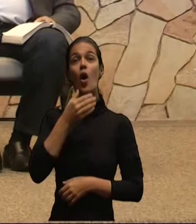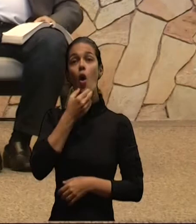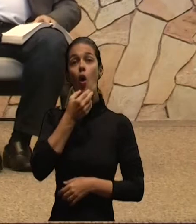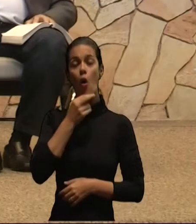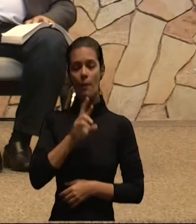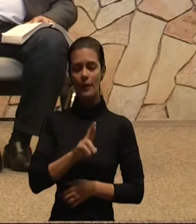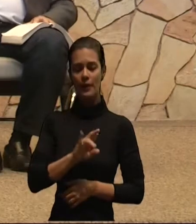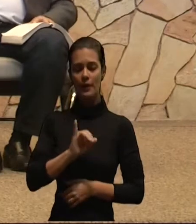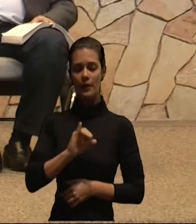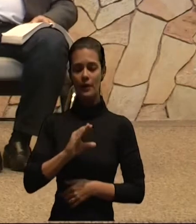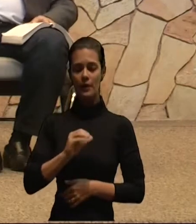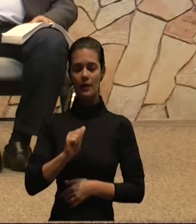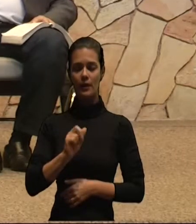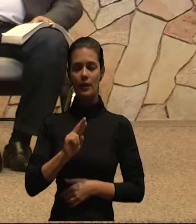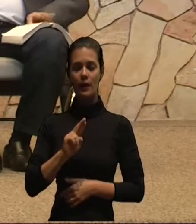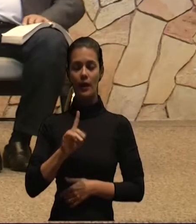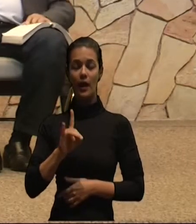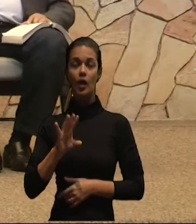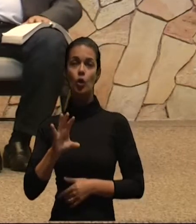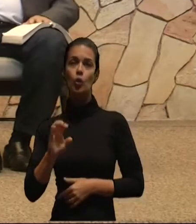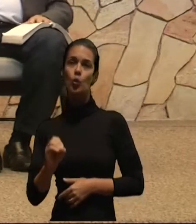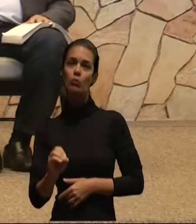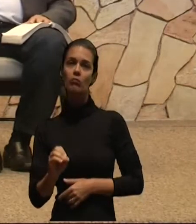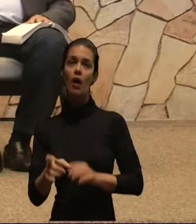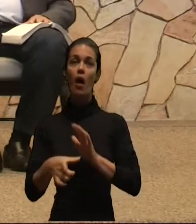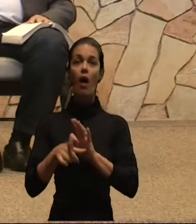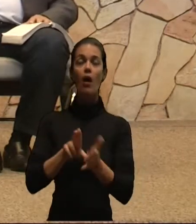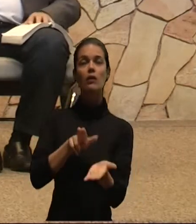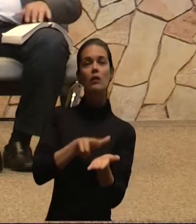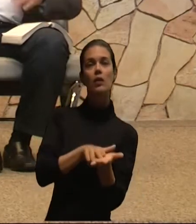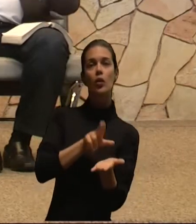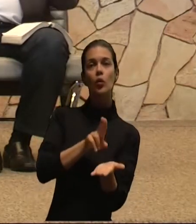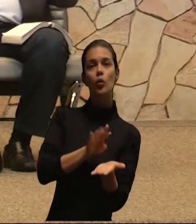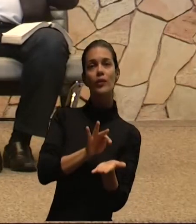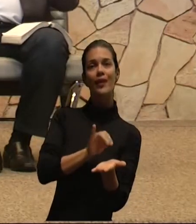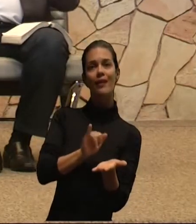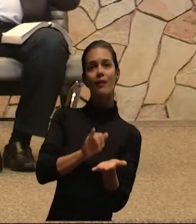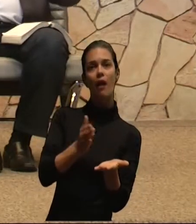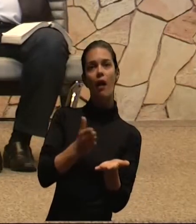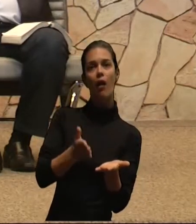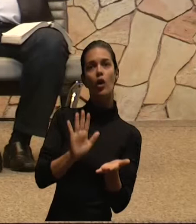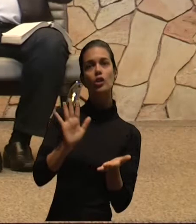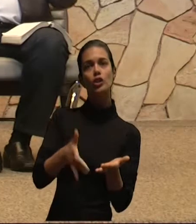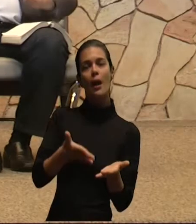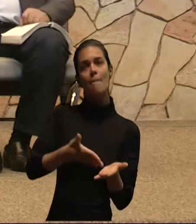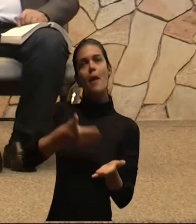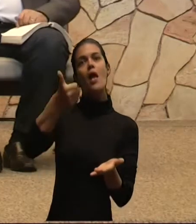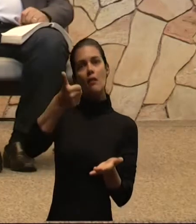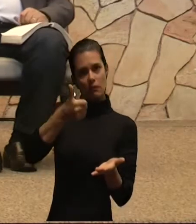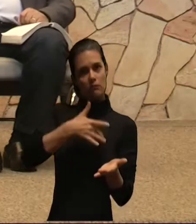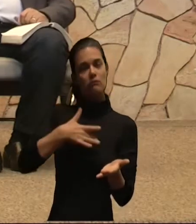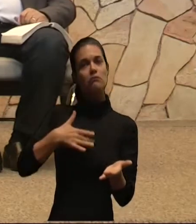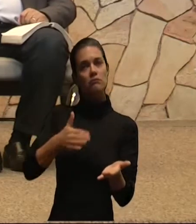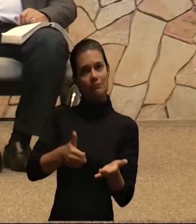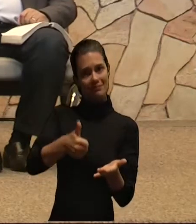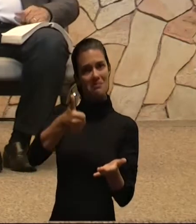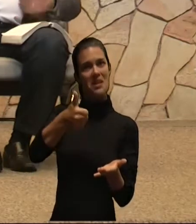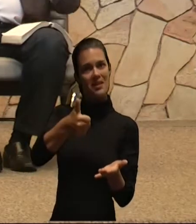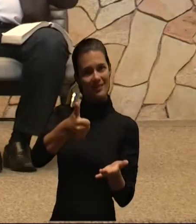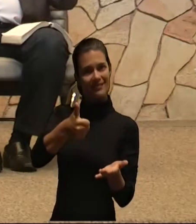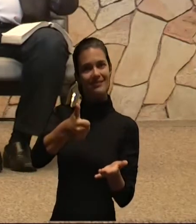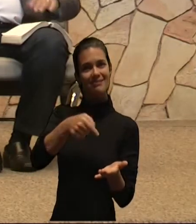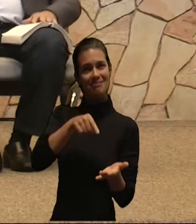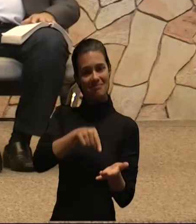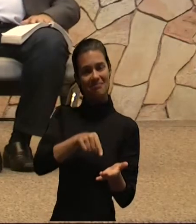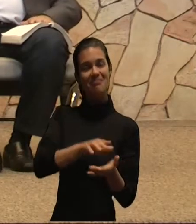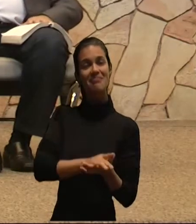saiu da UTI já, está no quarto, já em plena recuperação, e ele disse, inclusive, que estaria participando desse culto. Então,